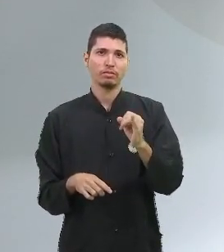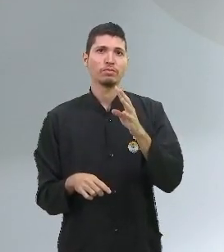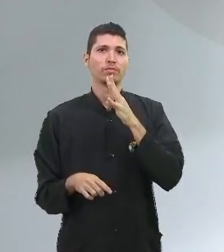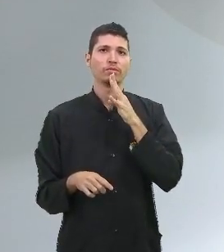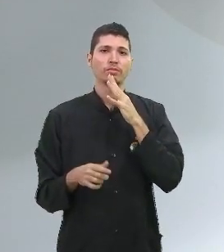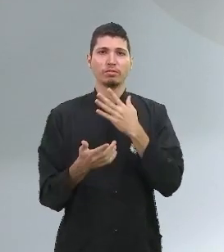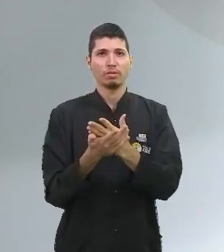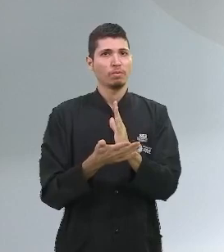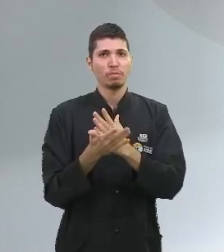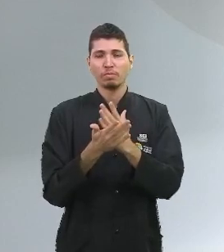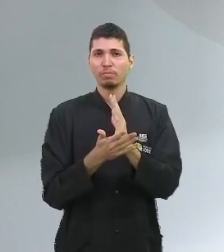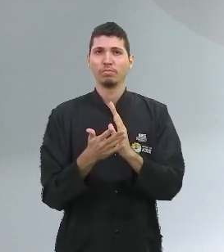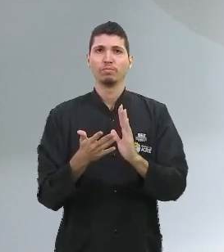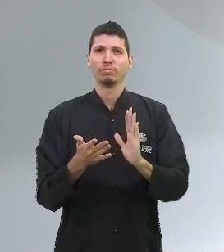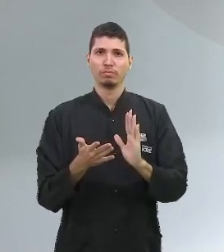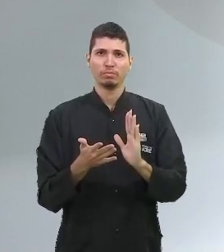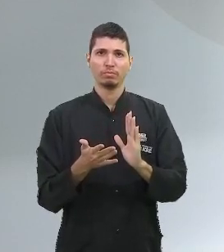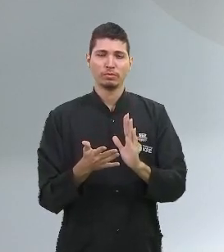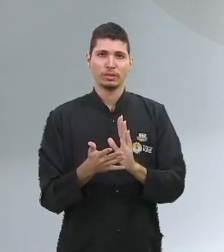um deles e